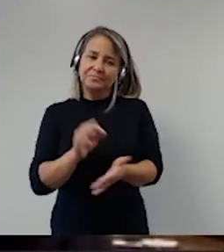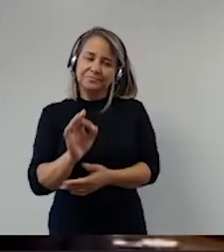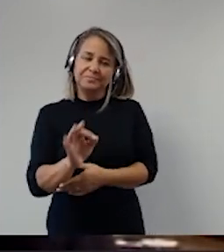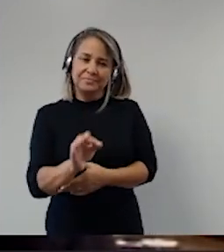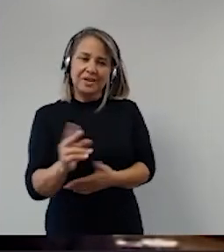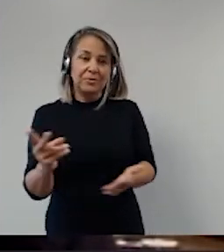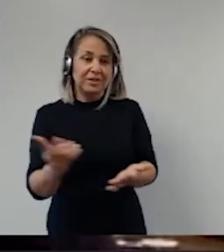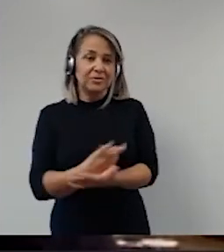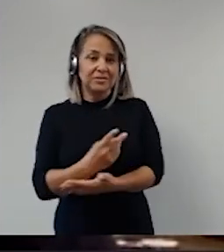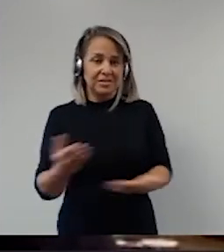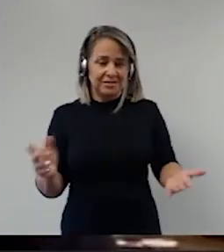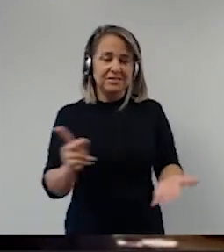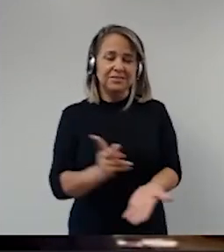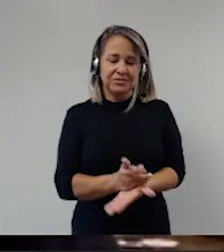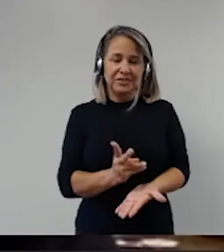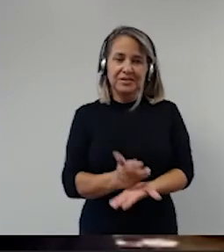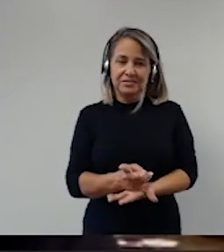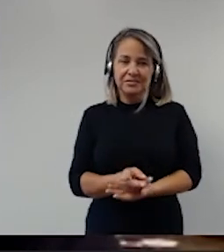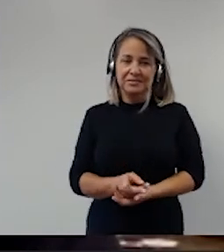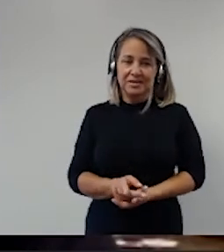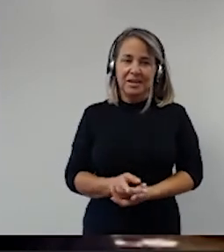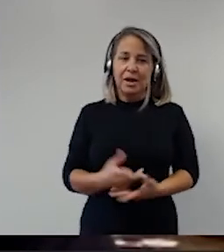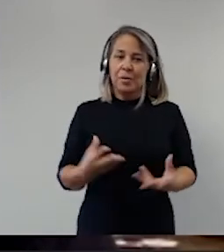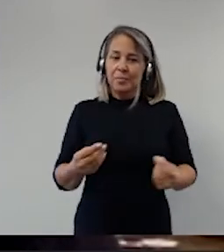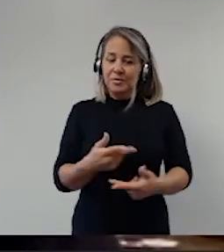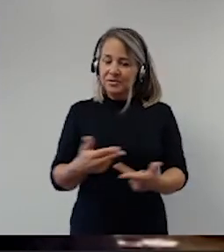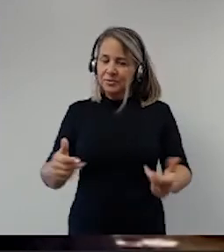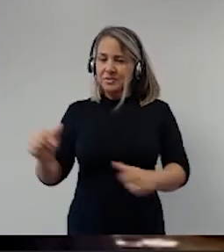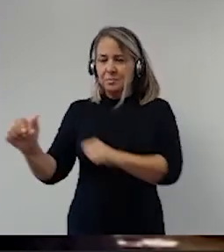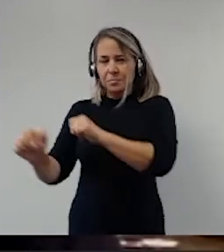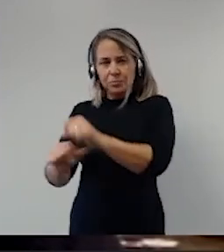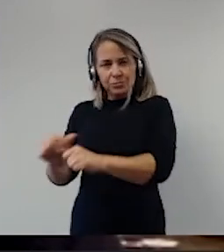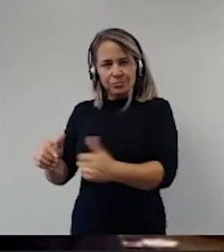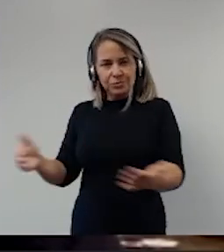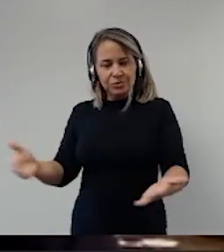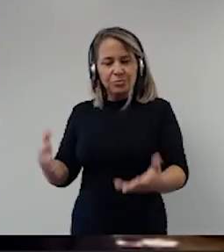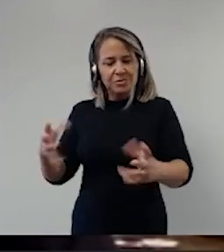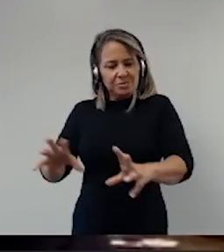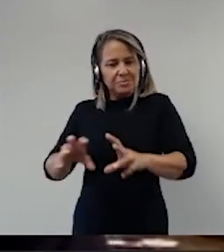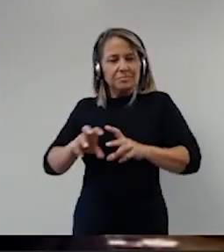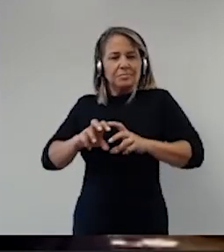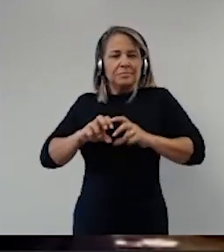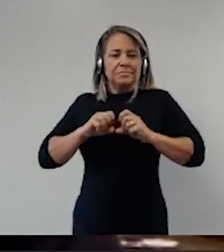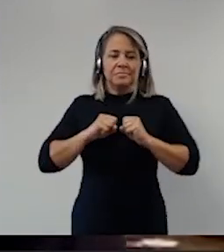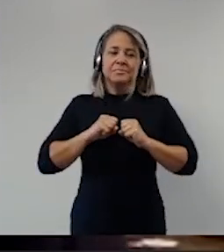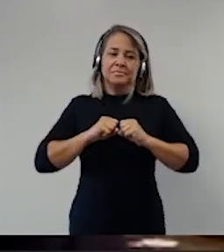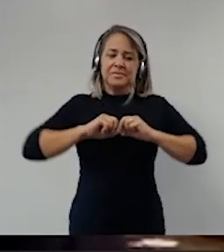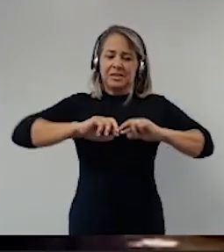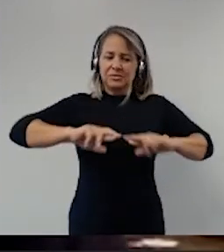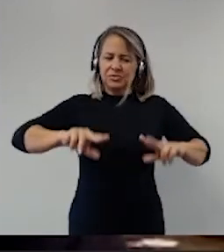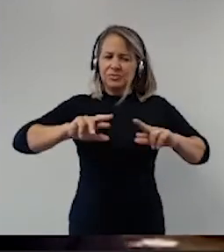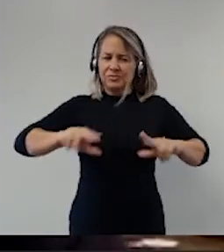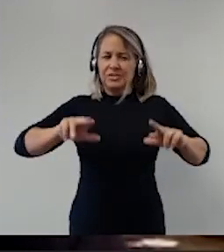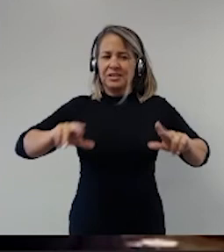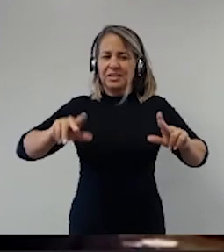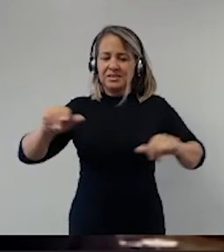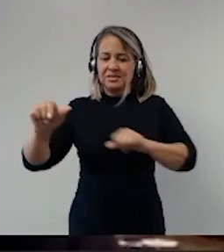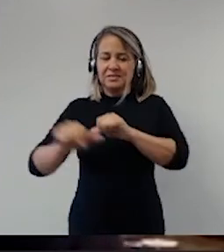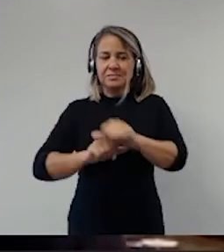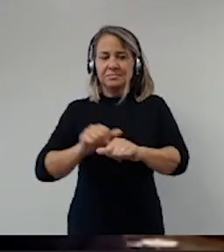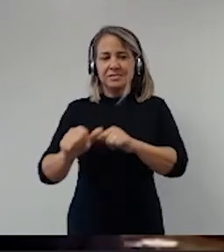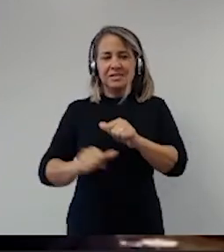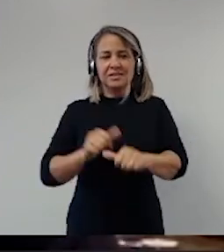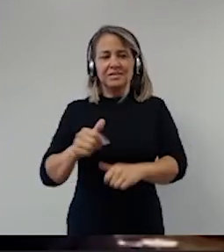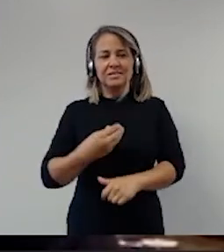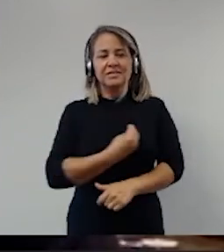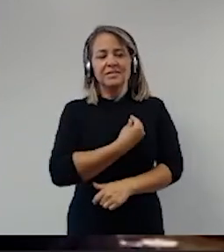que acontece mesmo. Muita coisa mudou, nós vamos ter que absorver diversas modificações para a